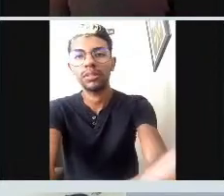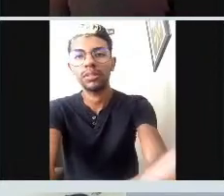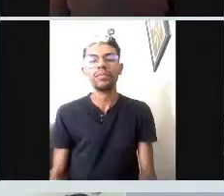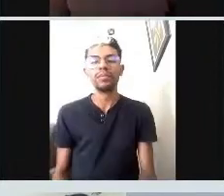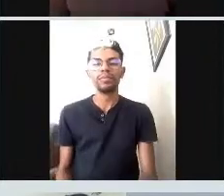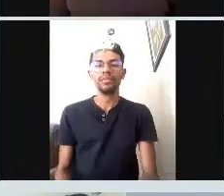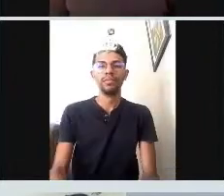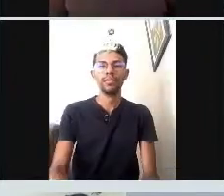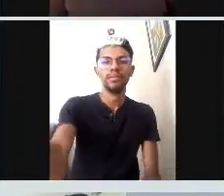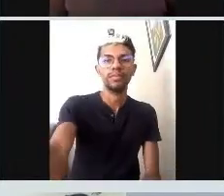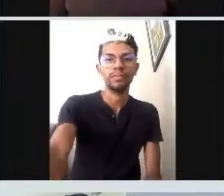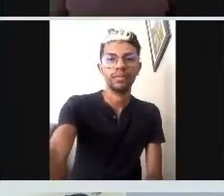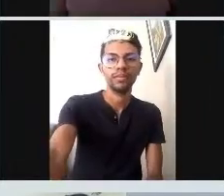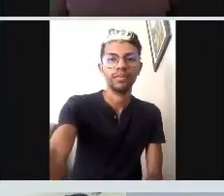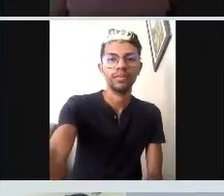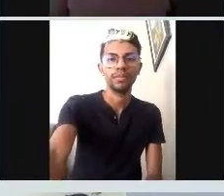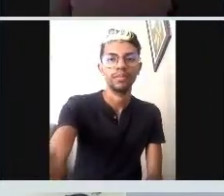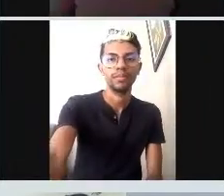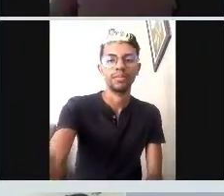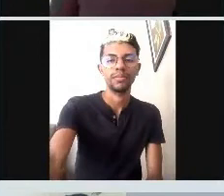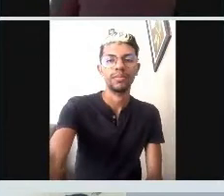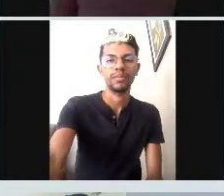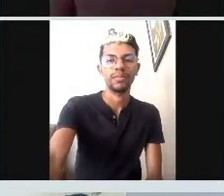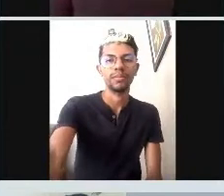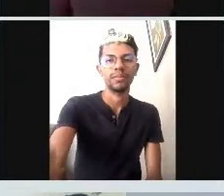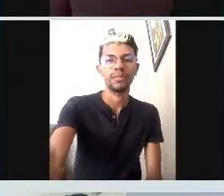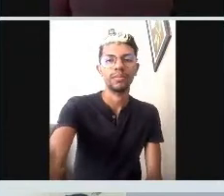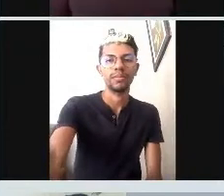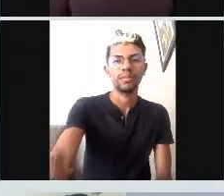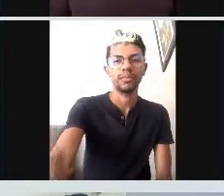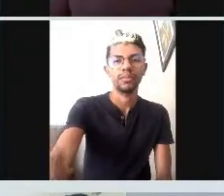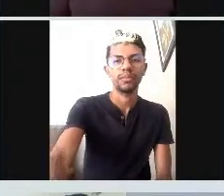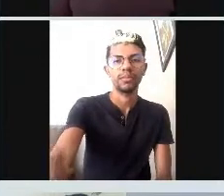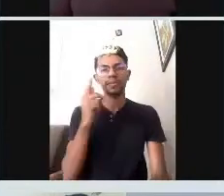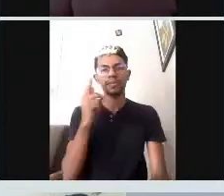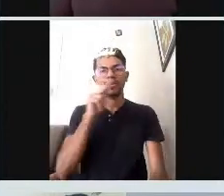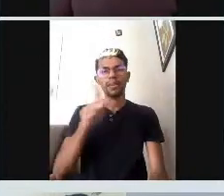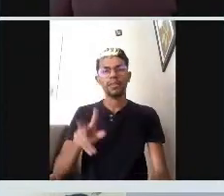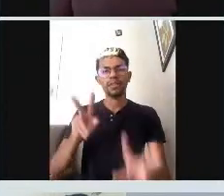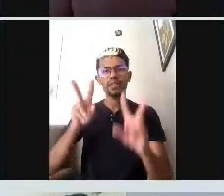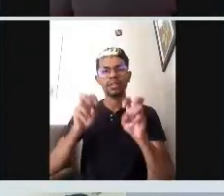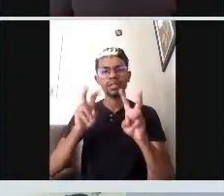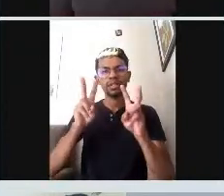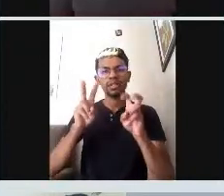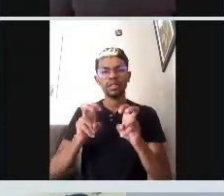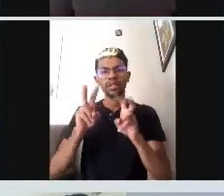fez outra ano passado. E eu pedi no início da aula, até para quem chegou depois,